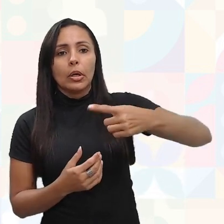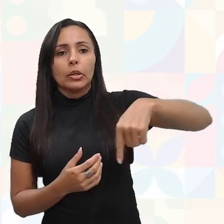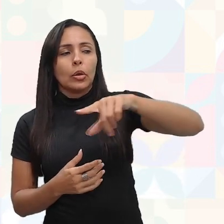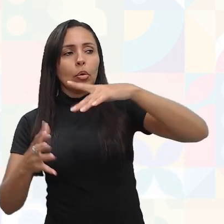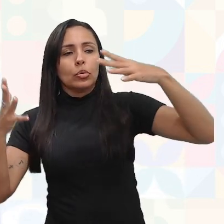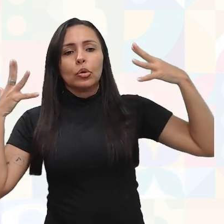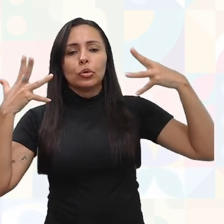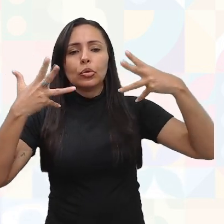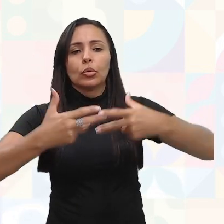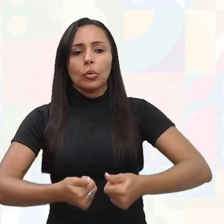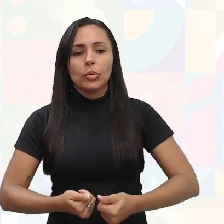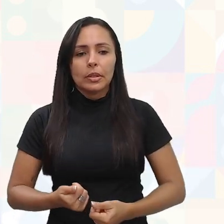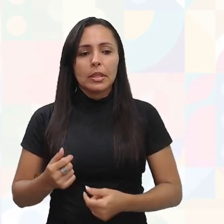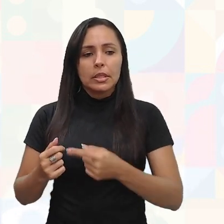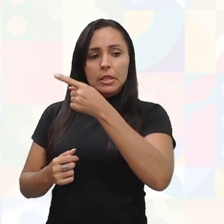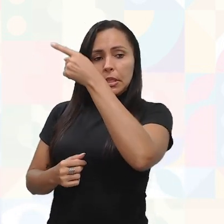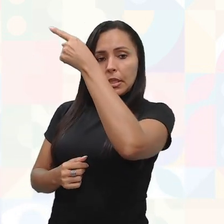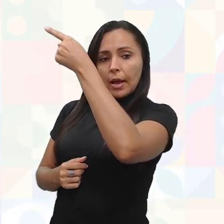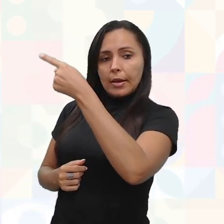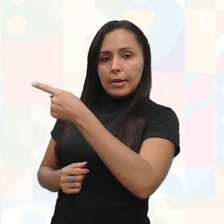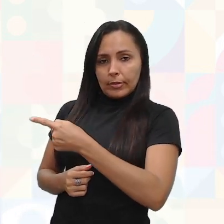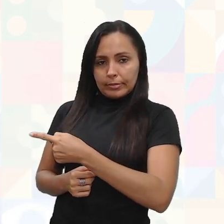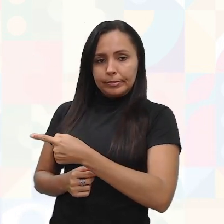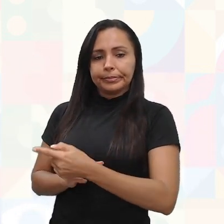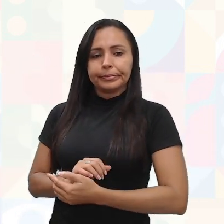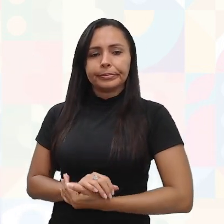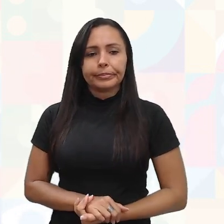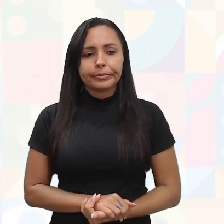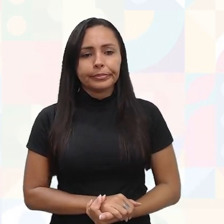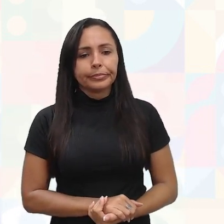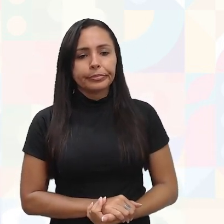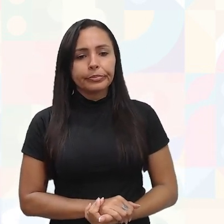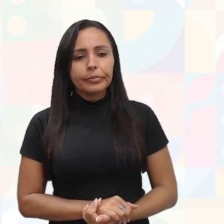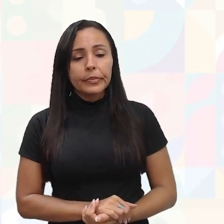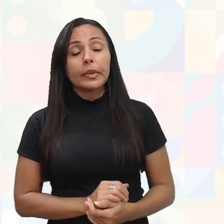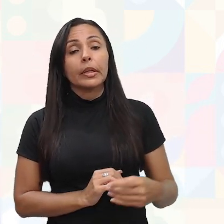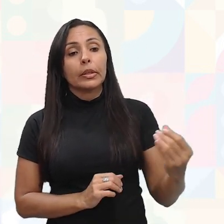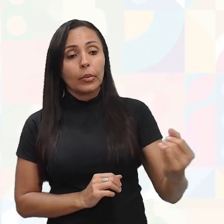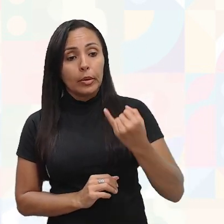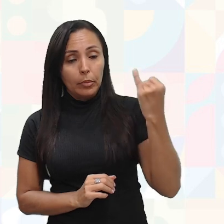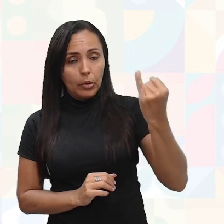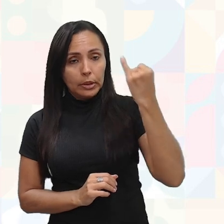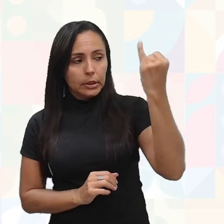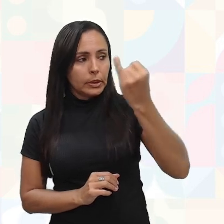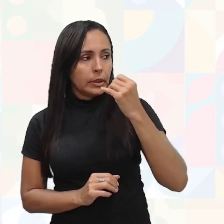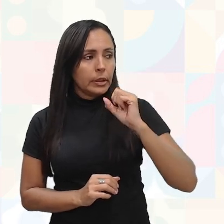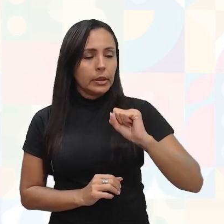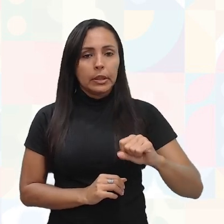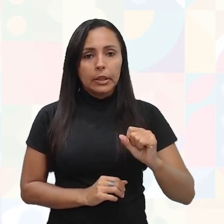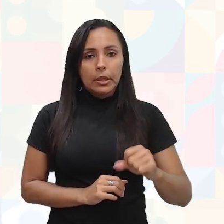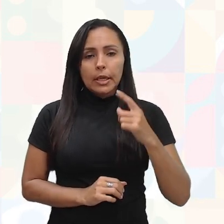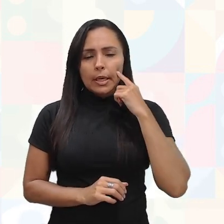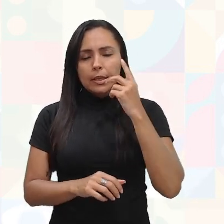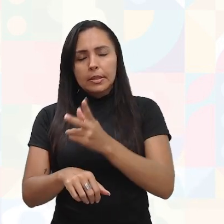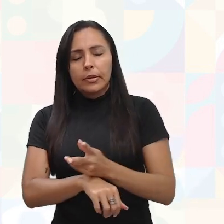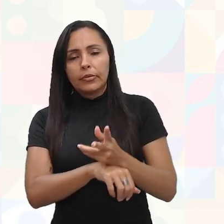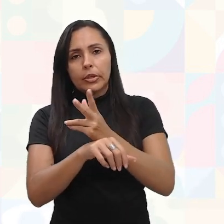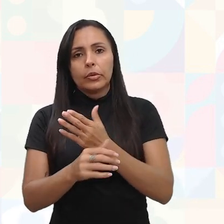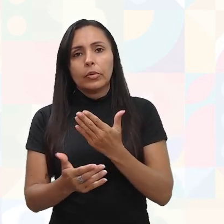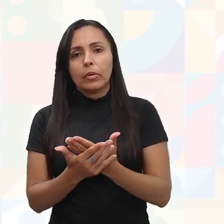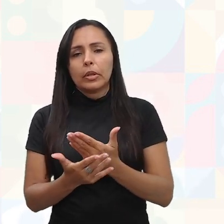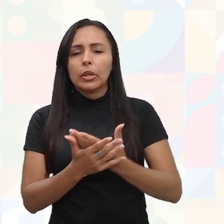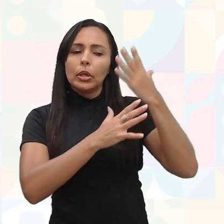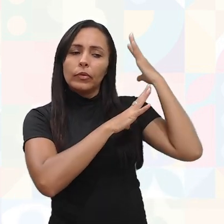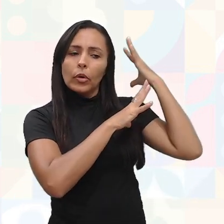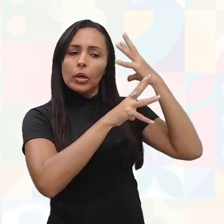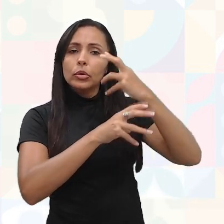todos esses itens aí que você está vendo na tela. É importante salientar que nessa videoaula a gente trouxe um